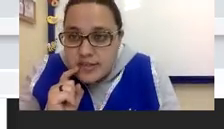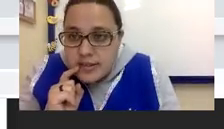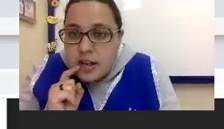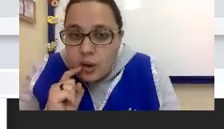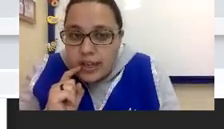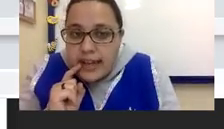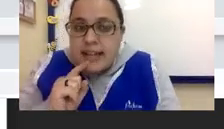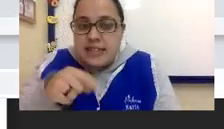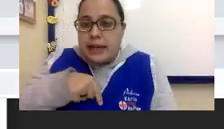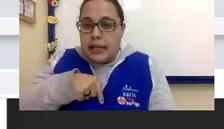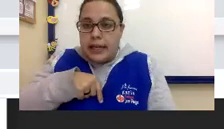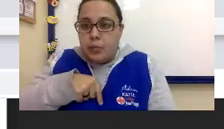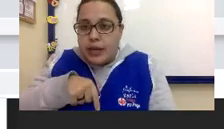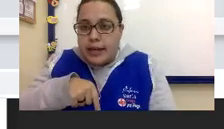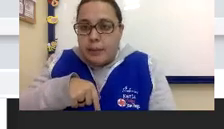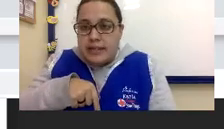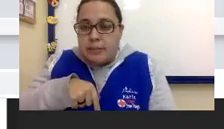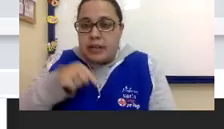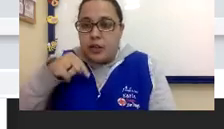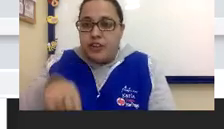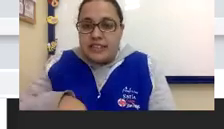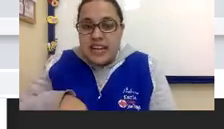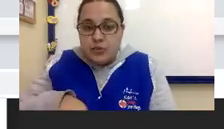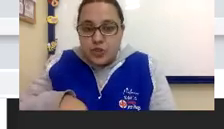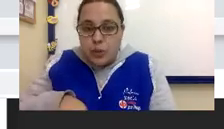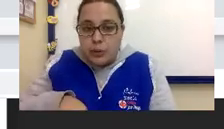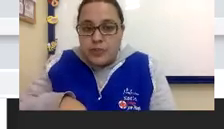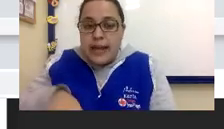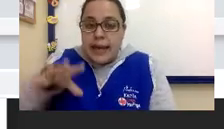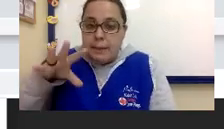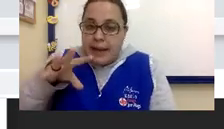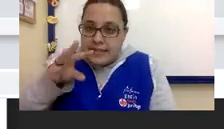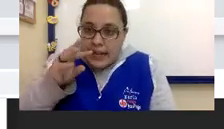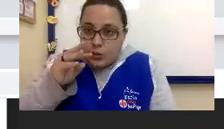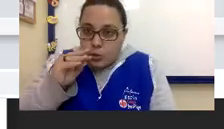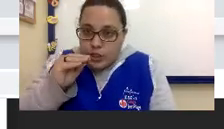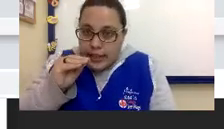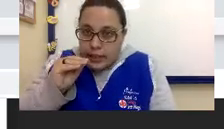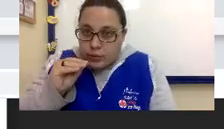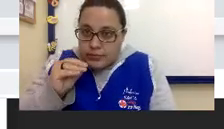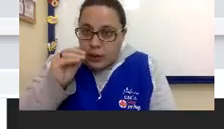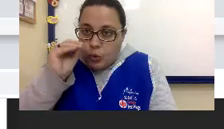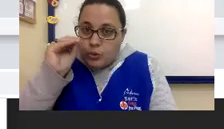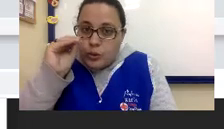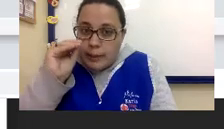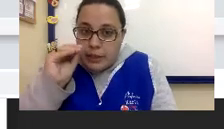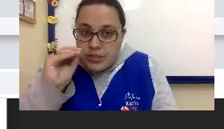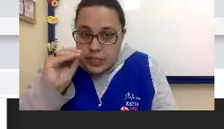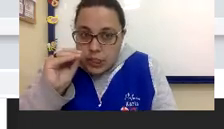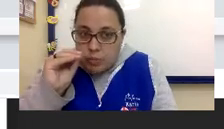nutrientes, ok? Sabe aquele quimo, que é aquela massa branca que eu falei que sai do estômago? Ele passa lá no duodeno, que é um